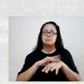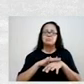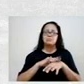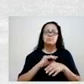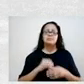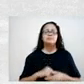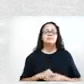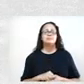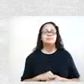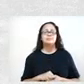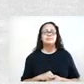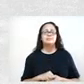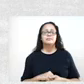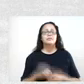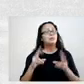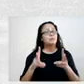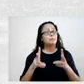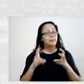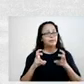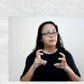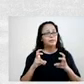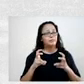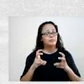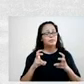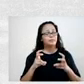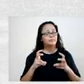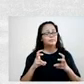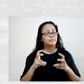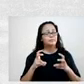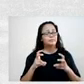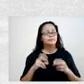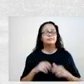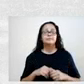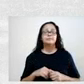poços, né? Então percebam que essas